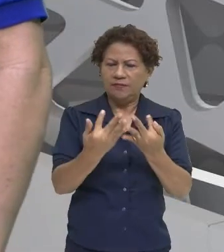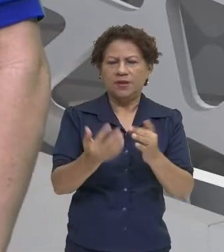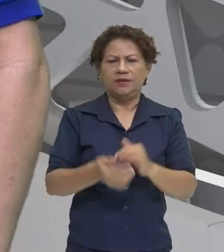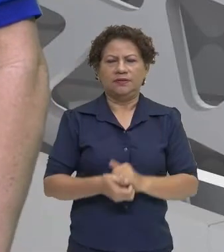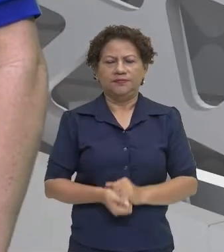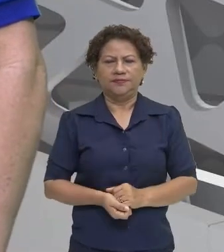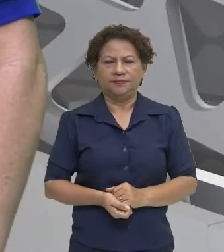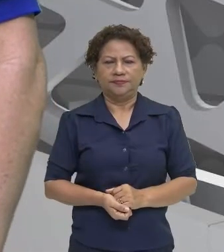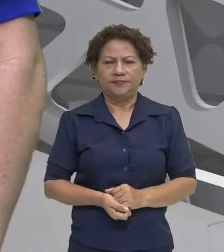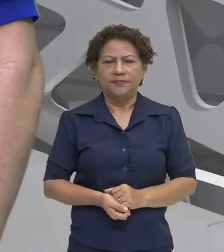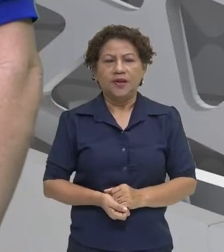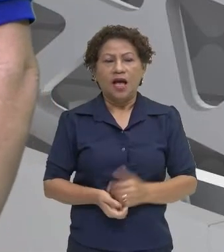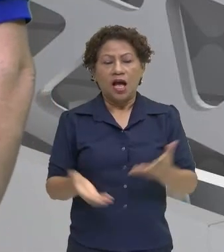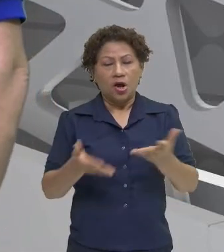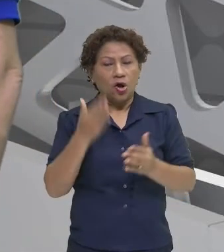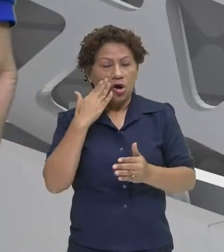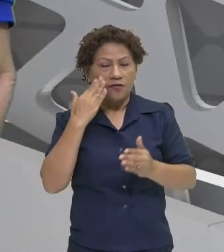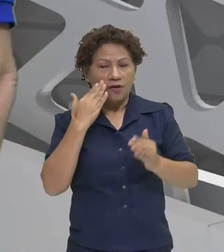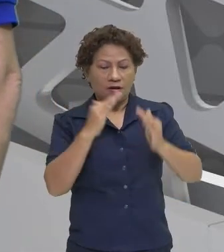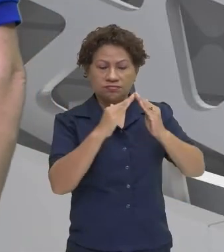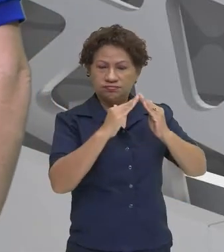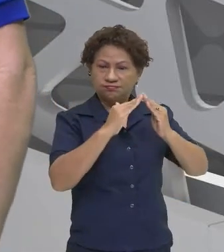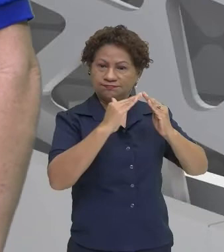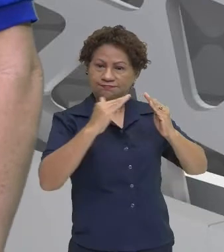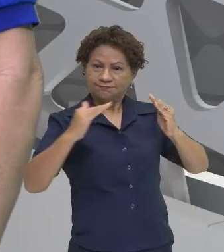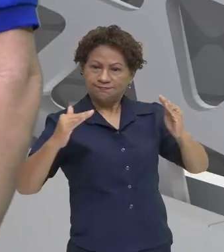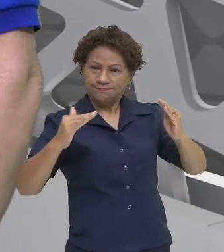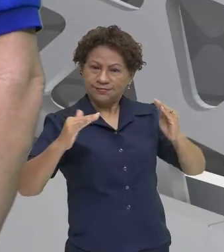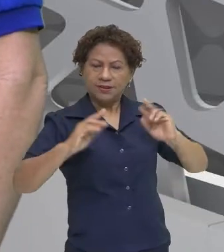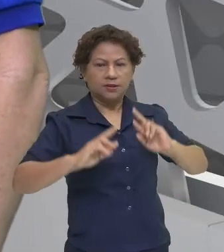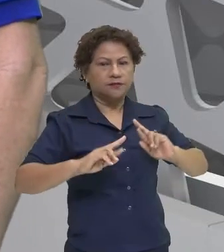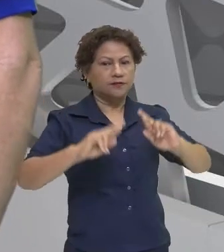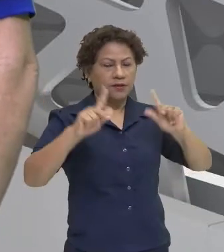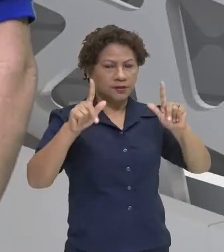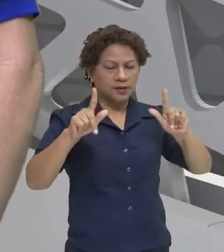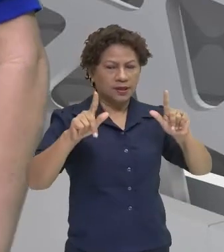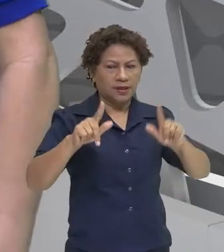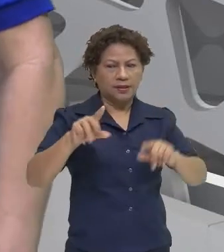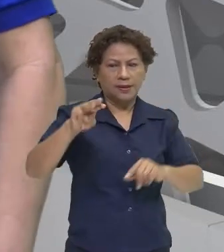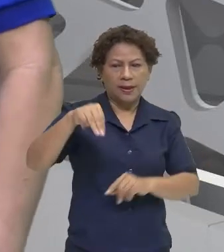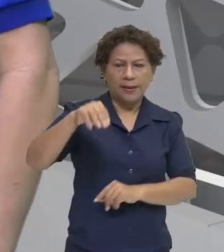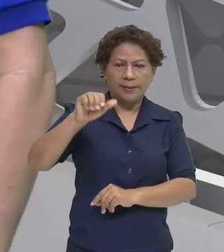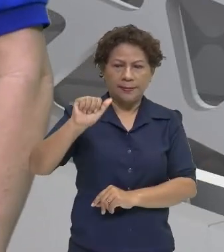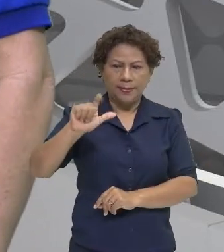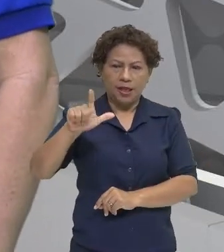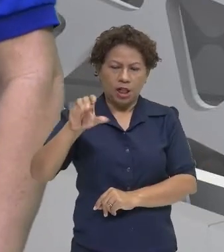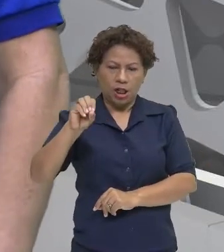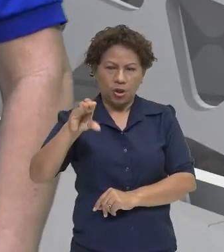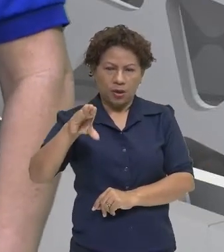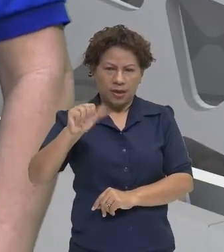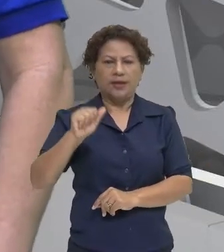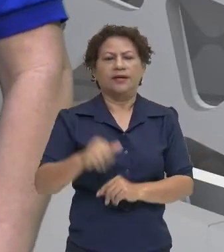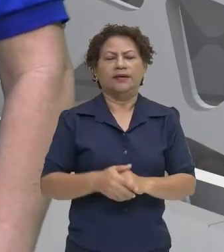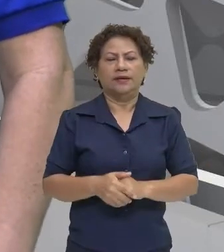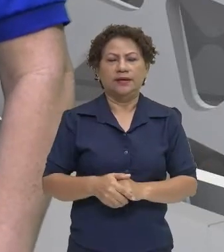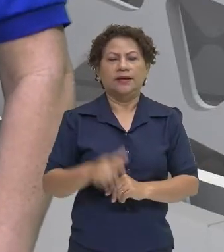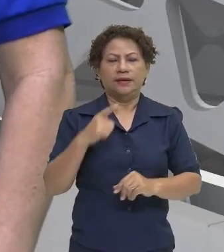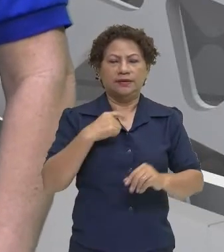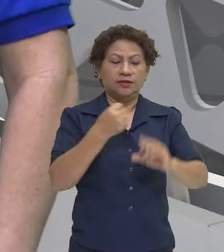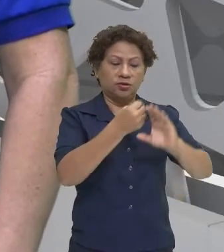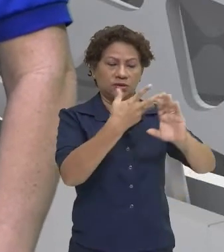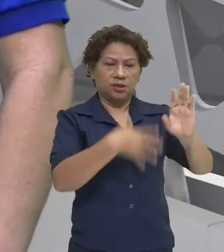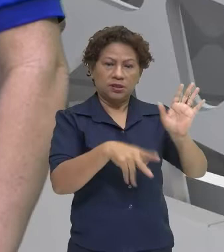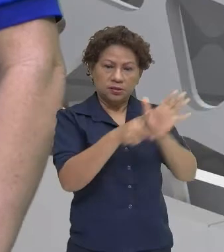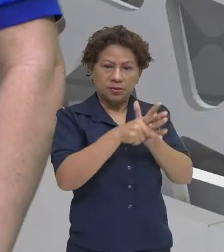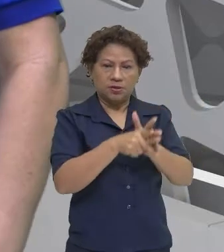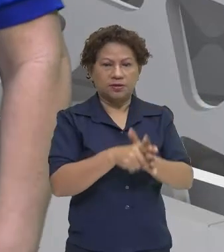temos a maloca. A maloca, ela é diferenciada também, mas ela também tem a sua função e suas características.